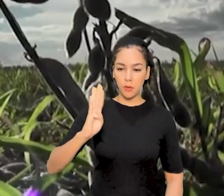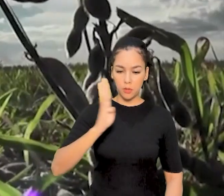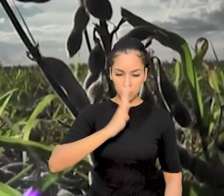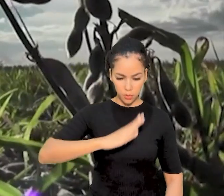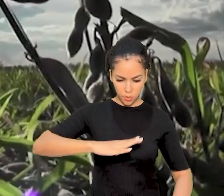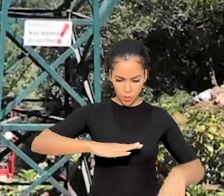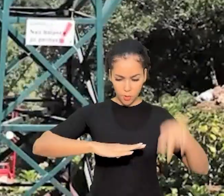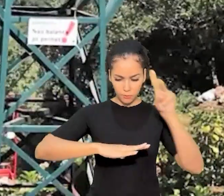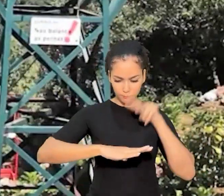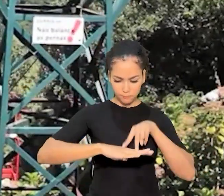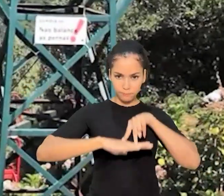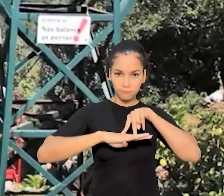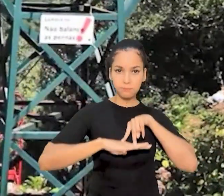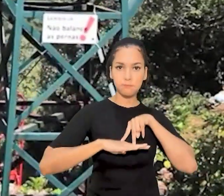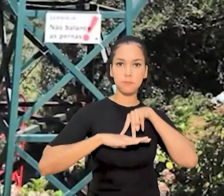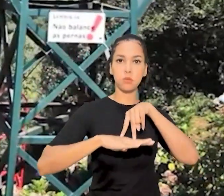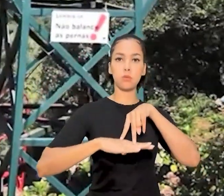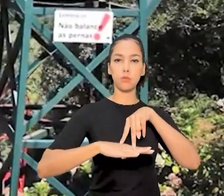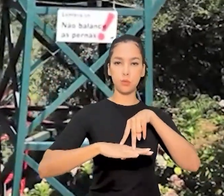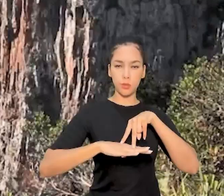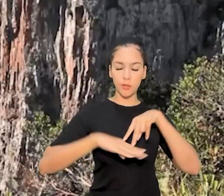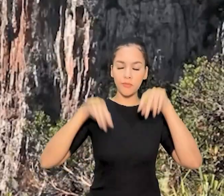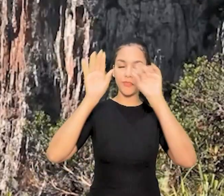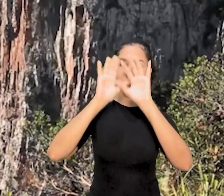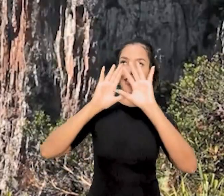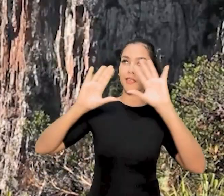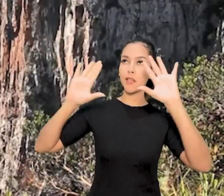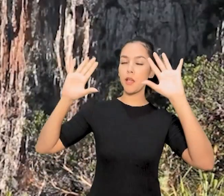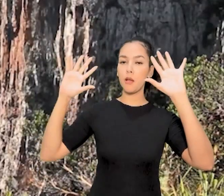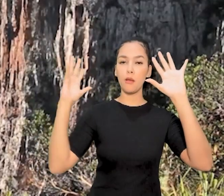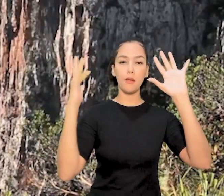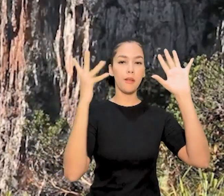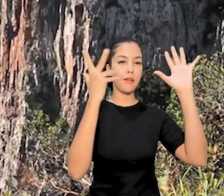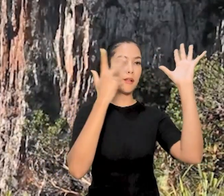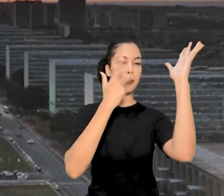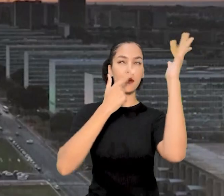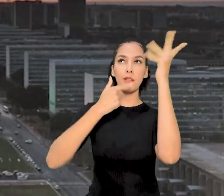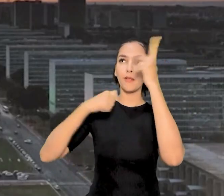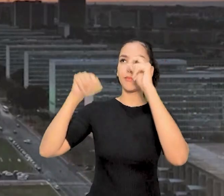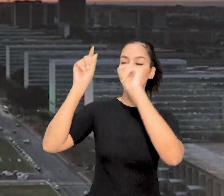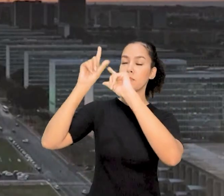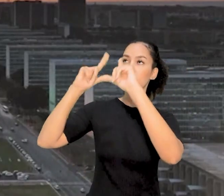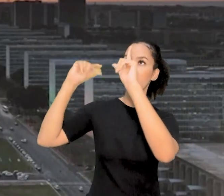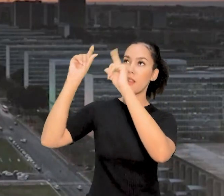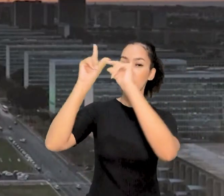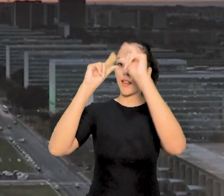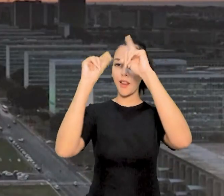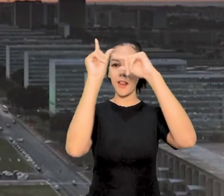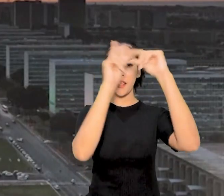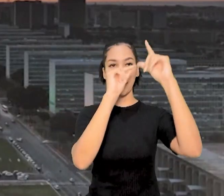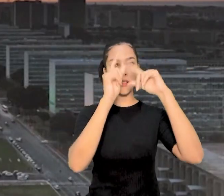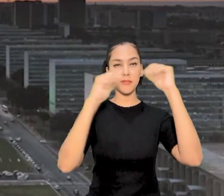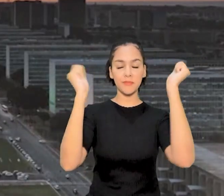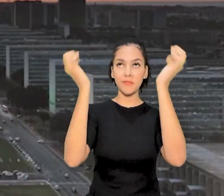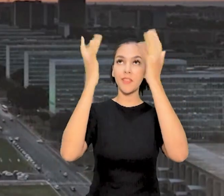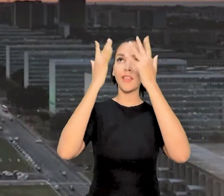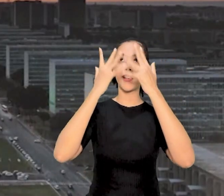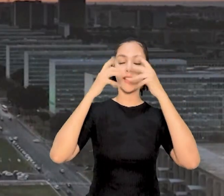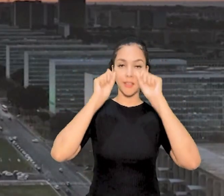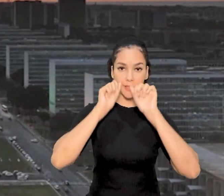esperança a terra desce sem seu famoso céu lpo a imagem do